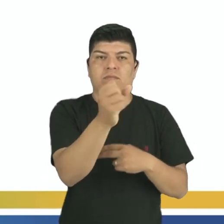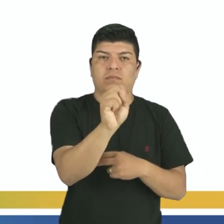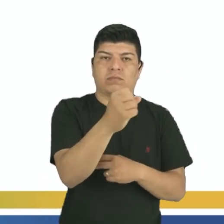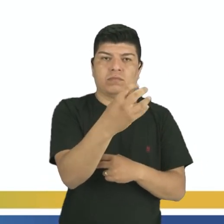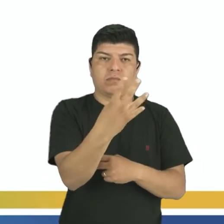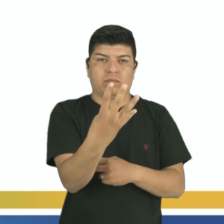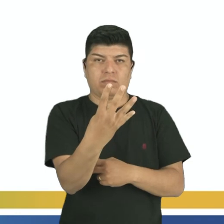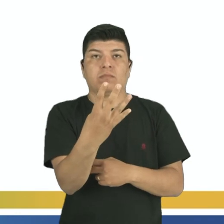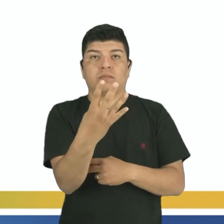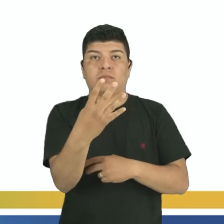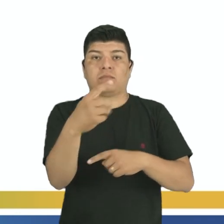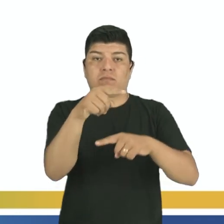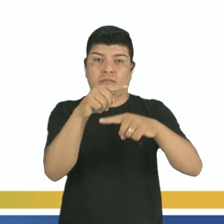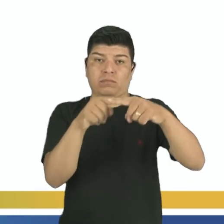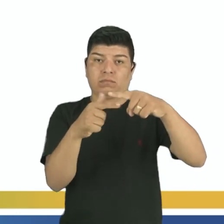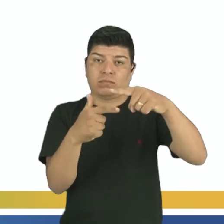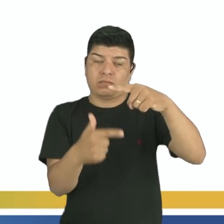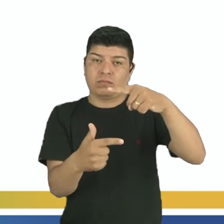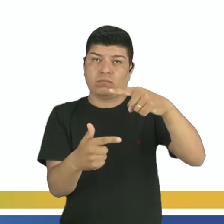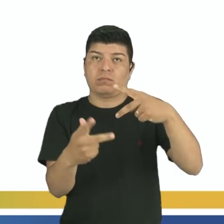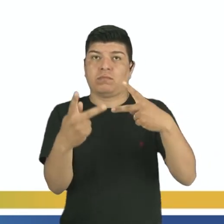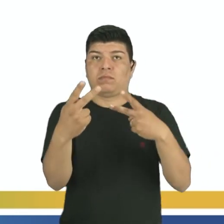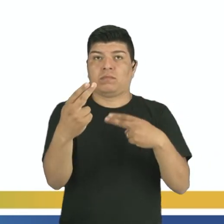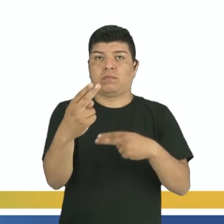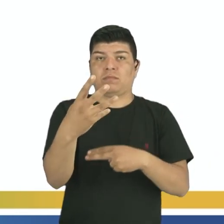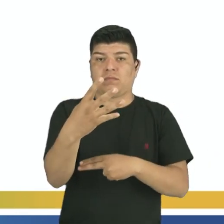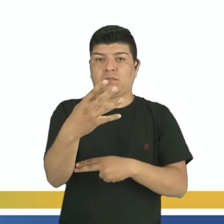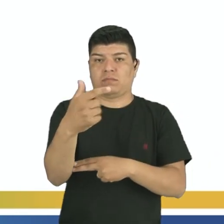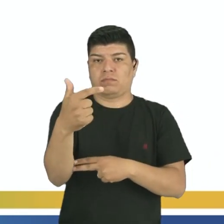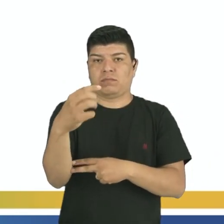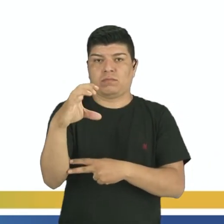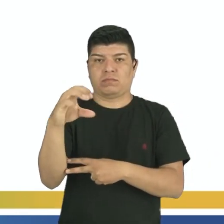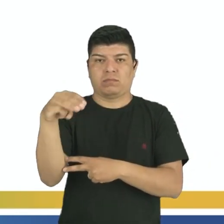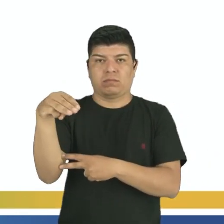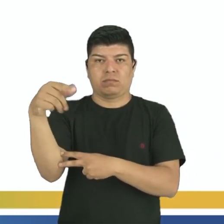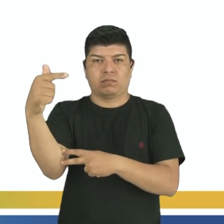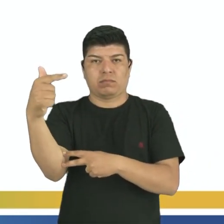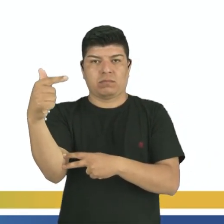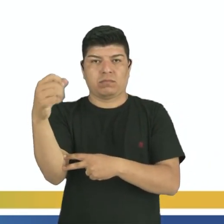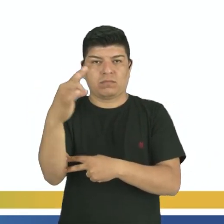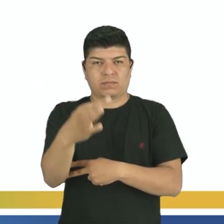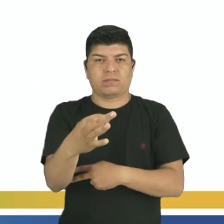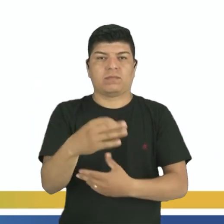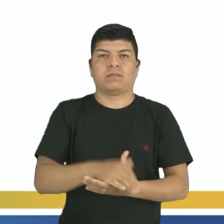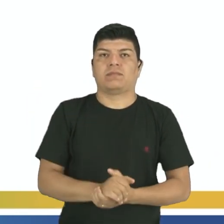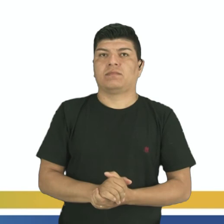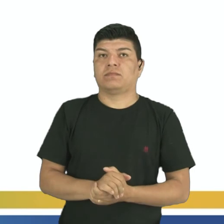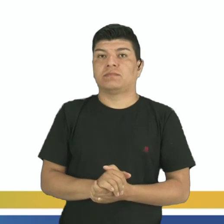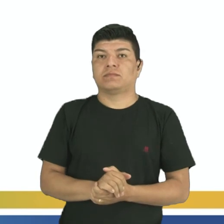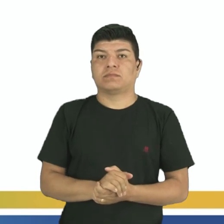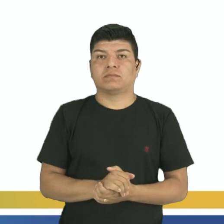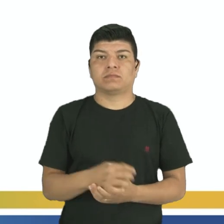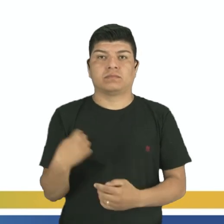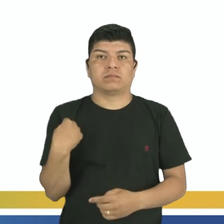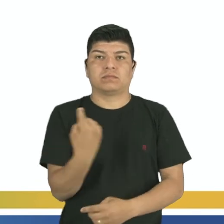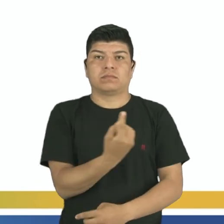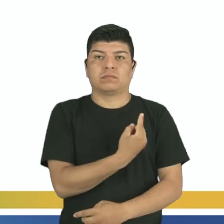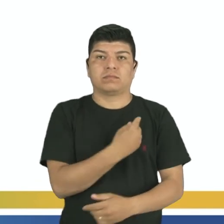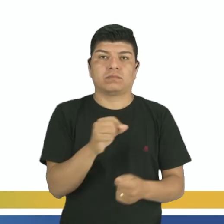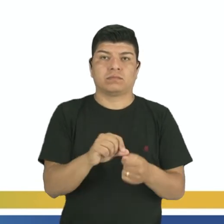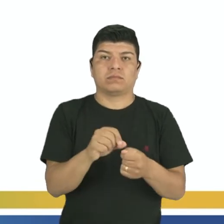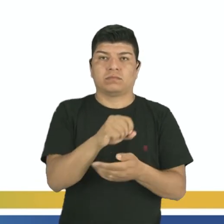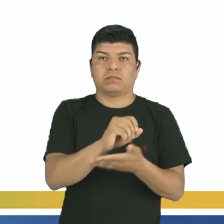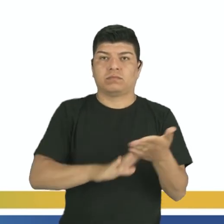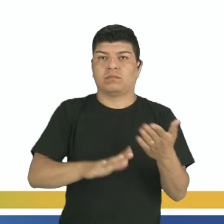84. 84 para 2 daria 42 centímetros quadrados. Certinho? Então, nós fizemos aí mais